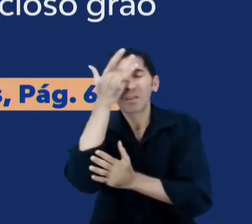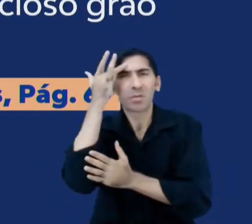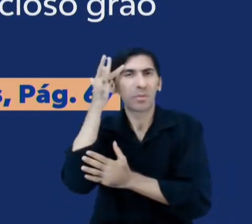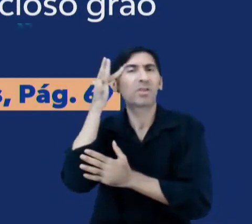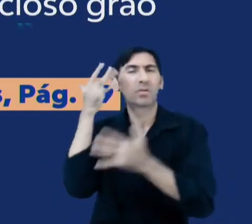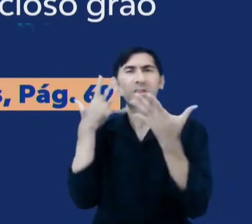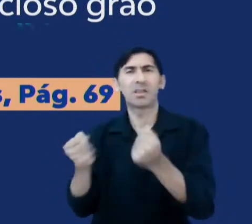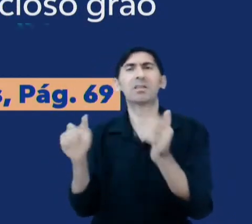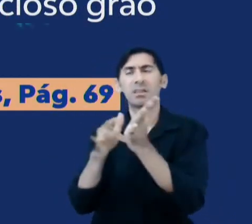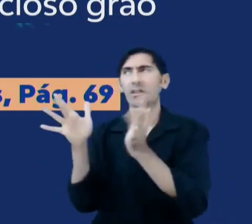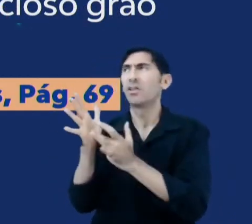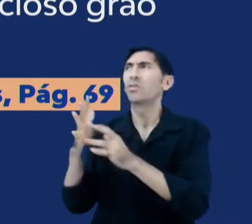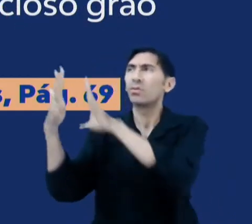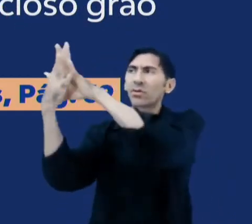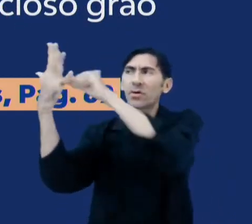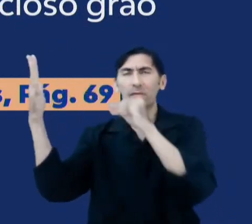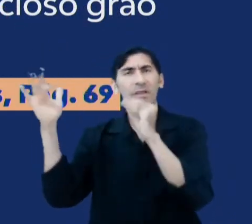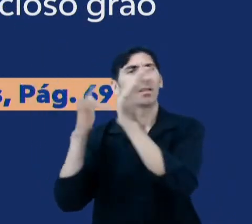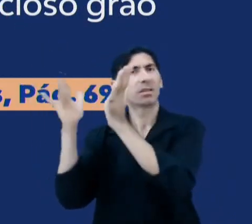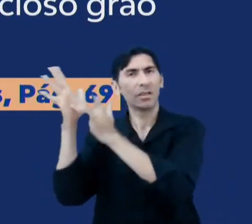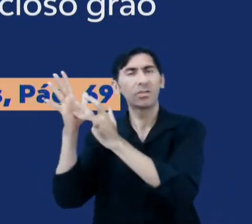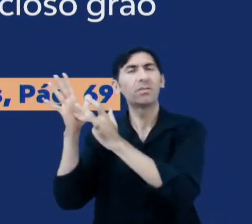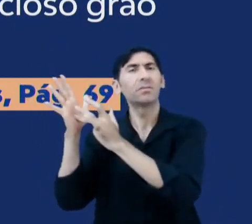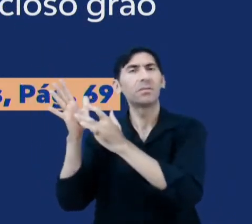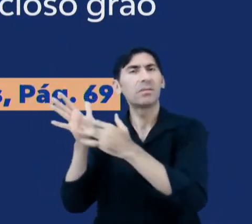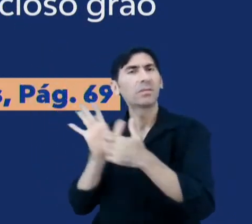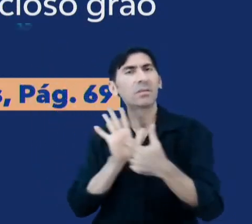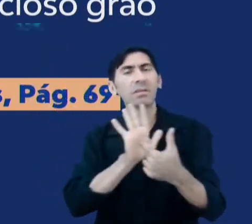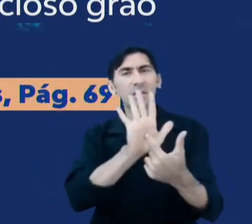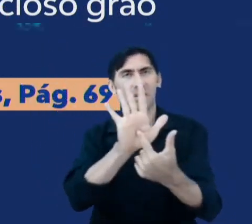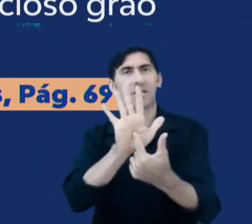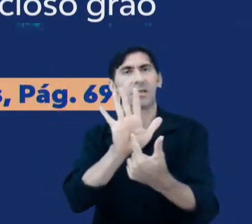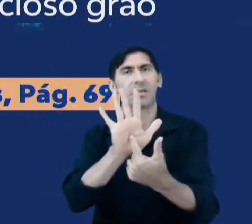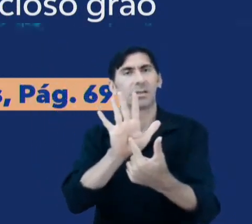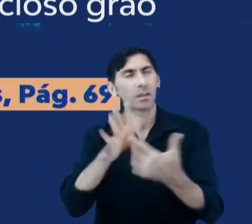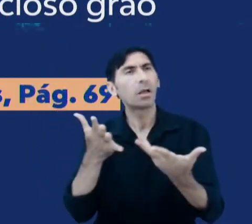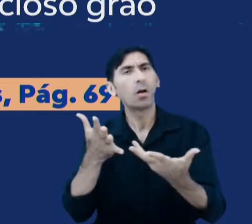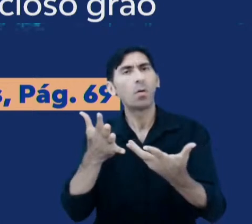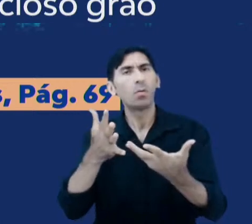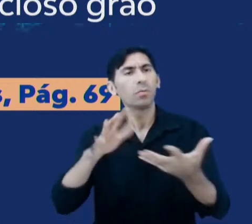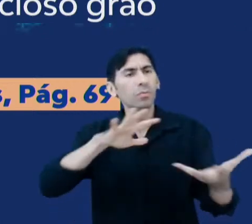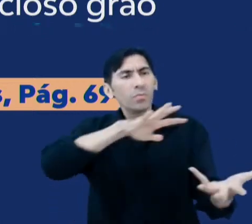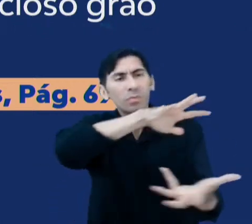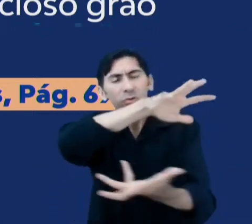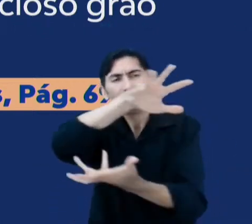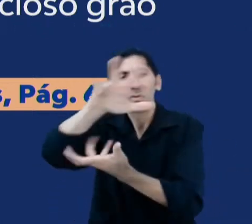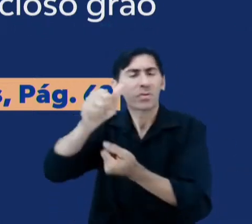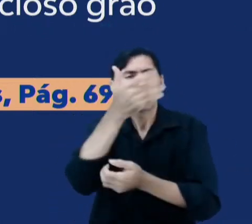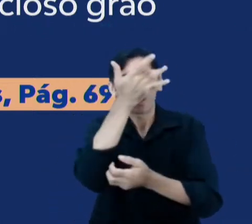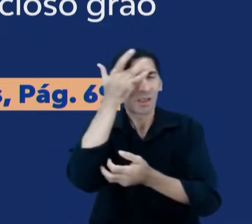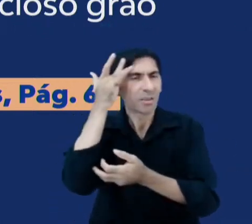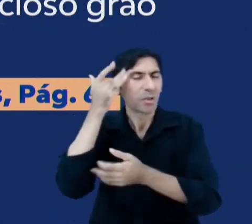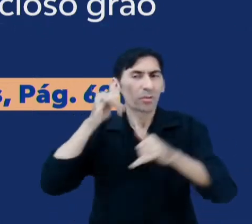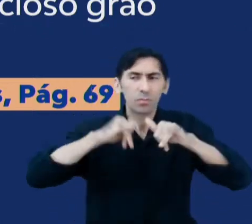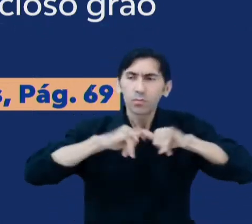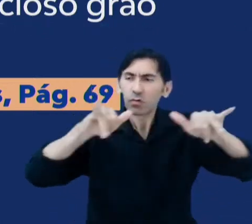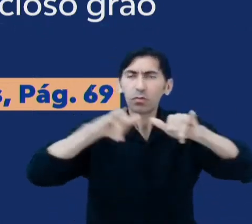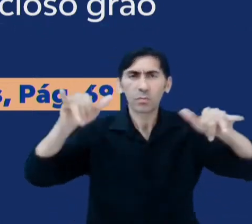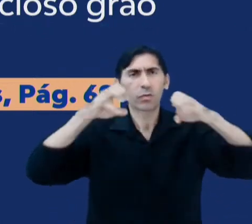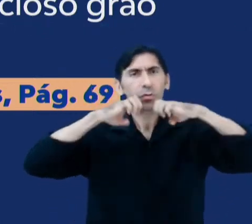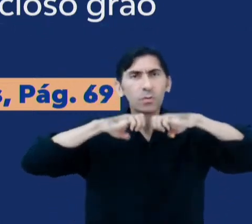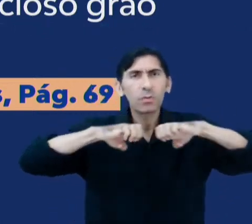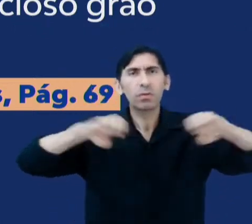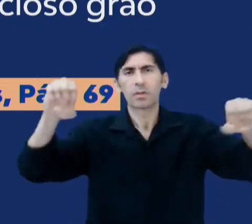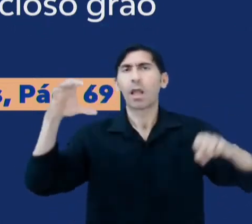glória, para a sua glória, quão depressa estaria o mundo todo semeado com a semente do Evangelho.